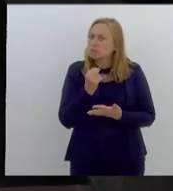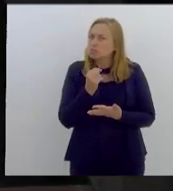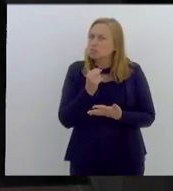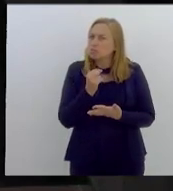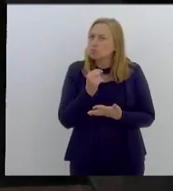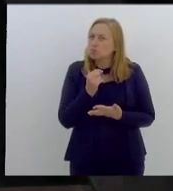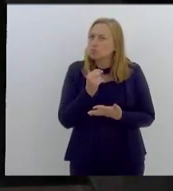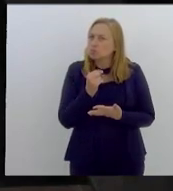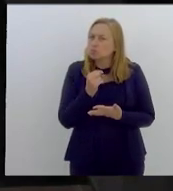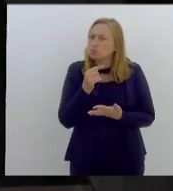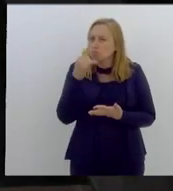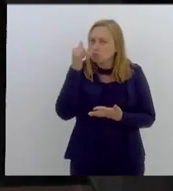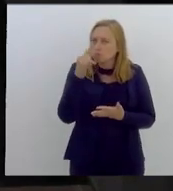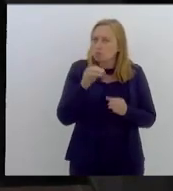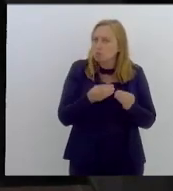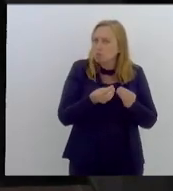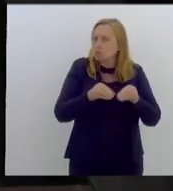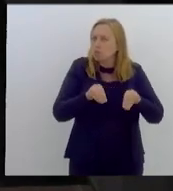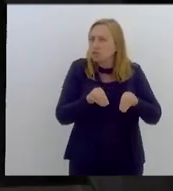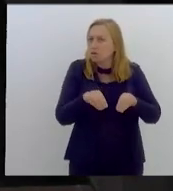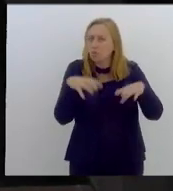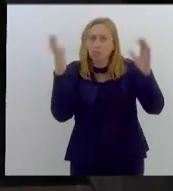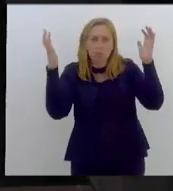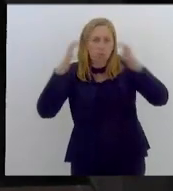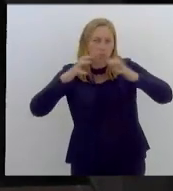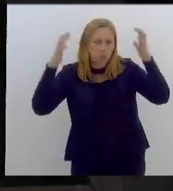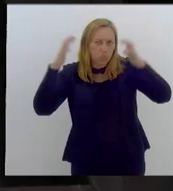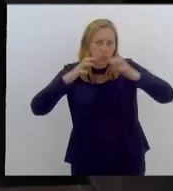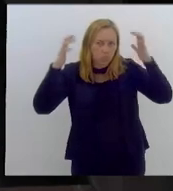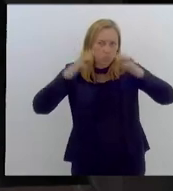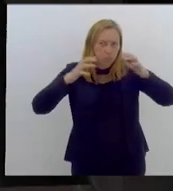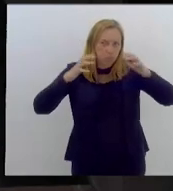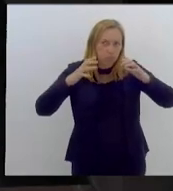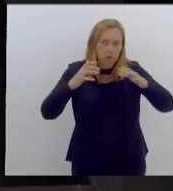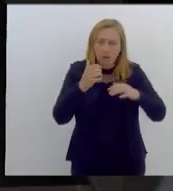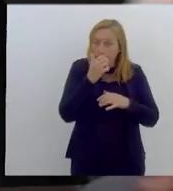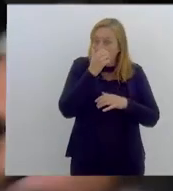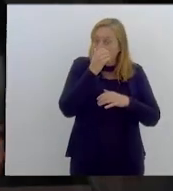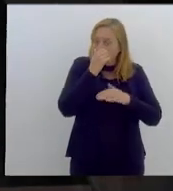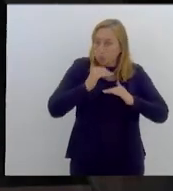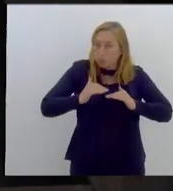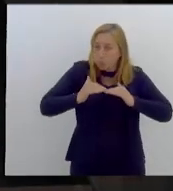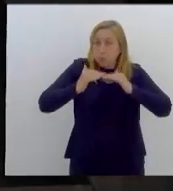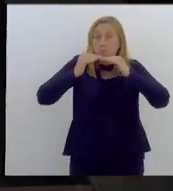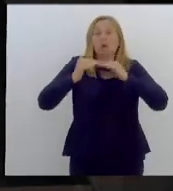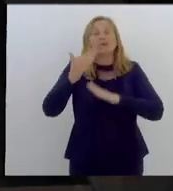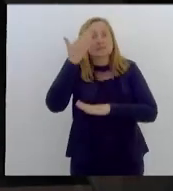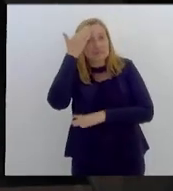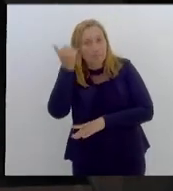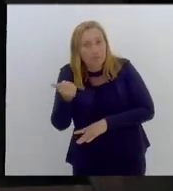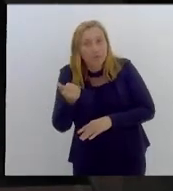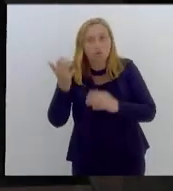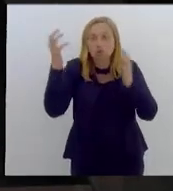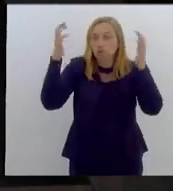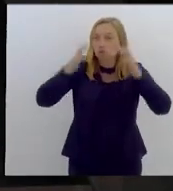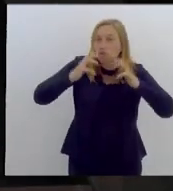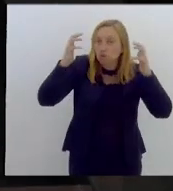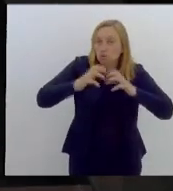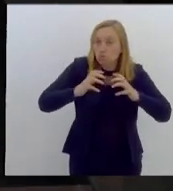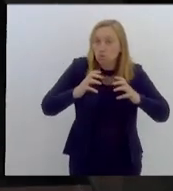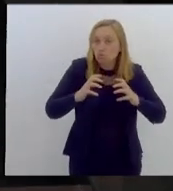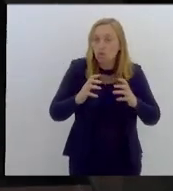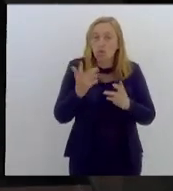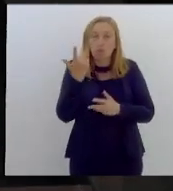totalmente prejudicados com as chuvas, com as grandes enchentes, e que a gente sabe que chuva é um